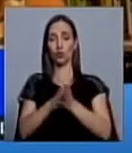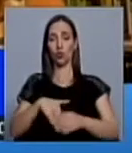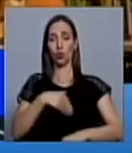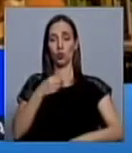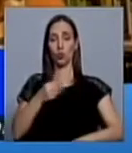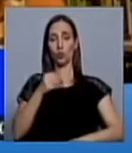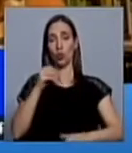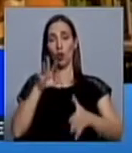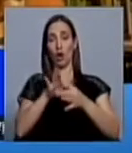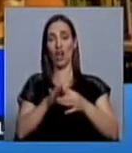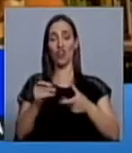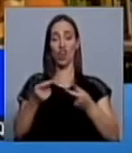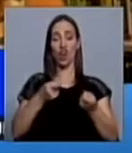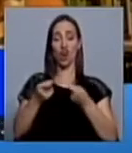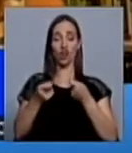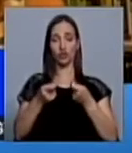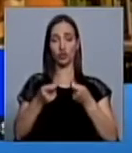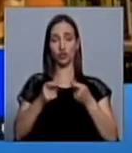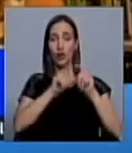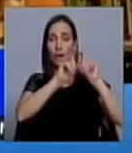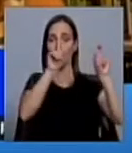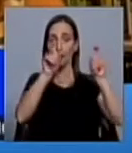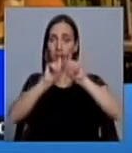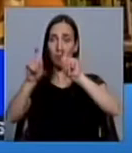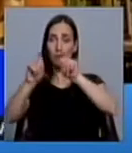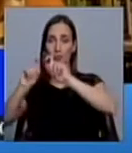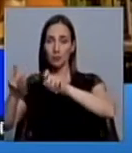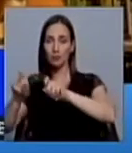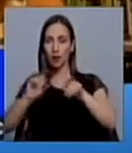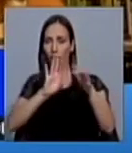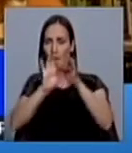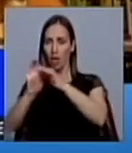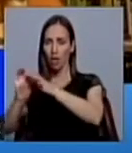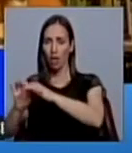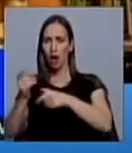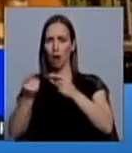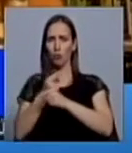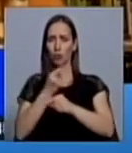nesses negócios em cascata, há alguma coisa que possa ser feita para